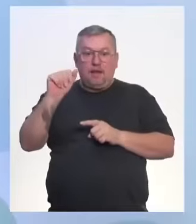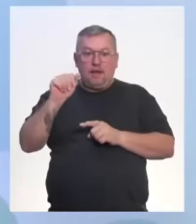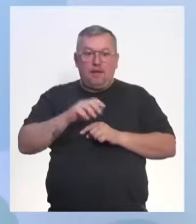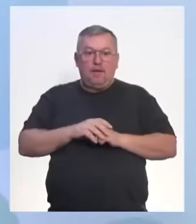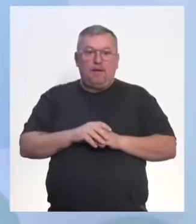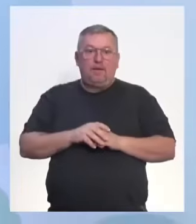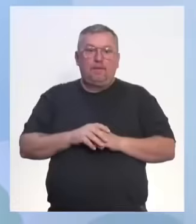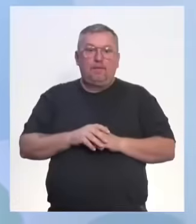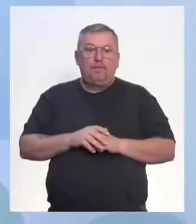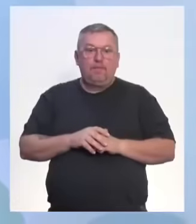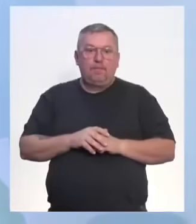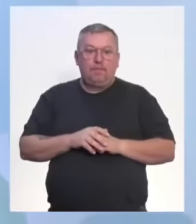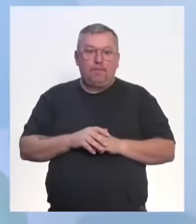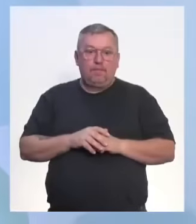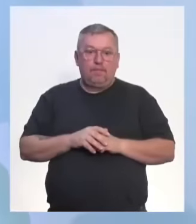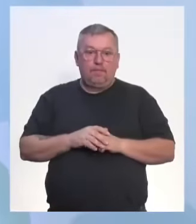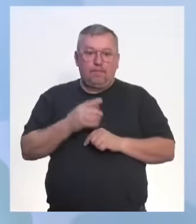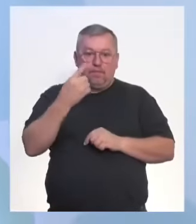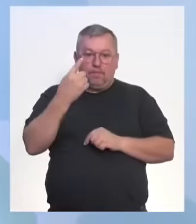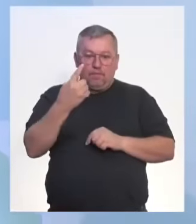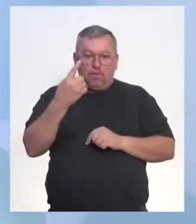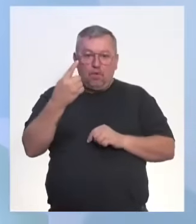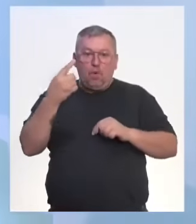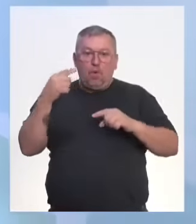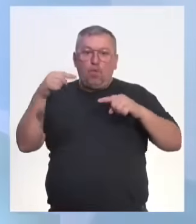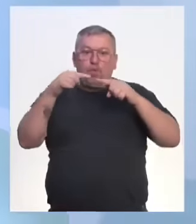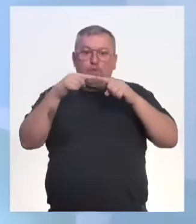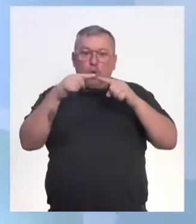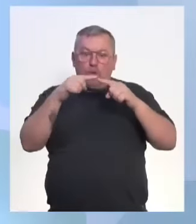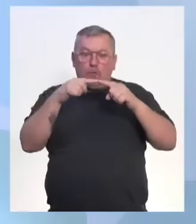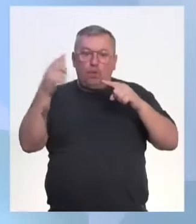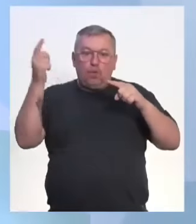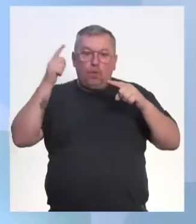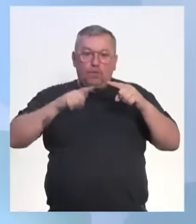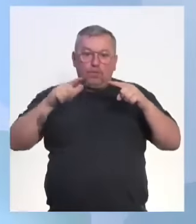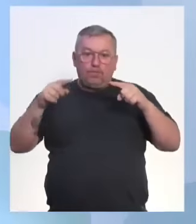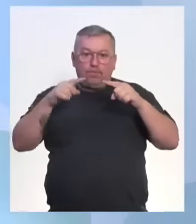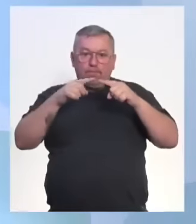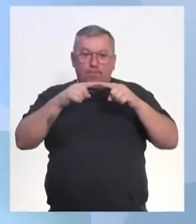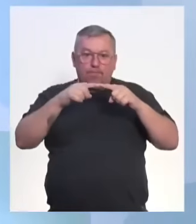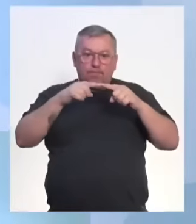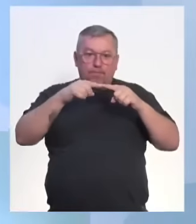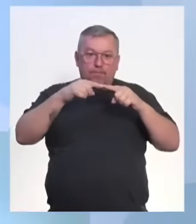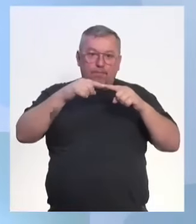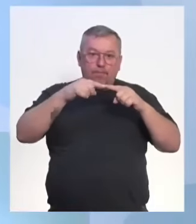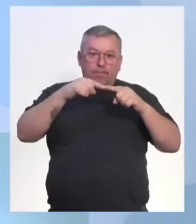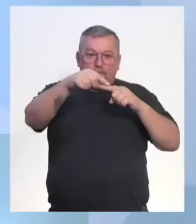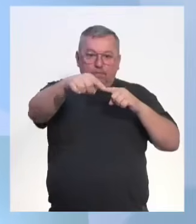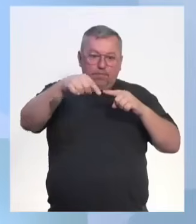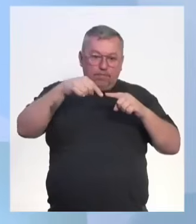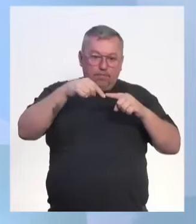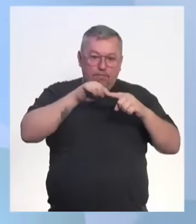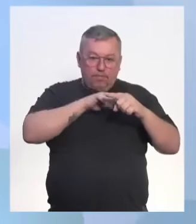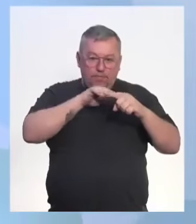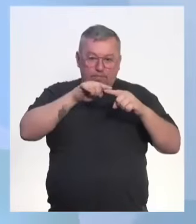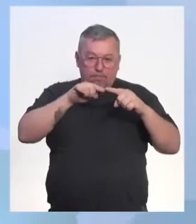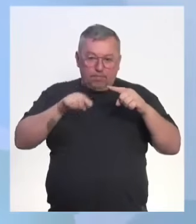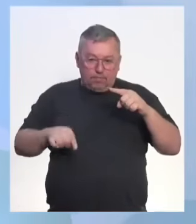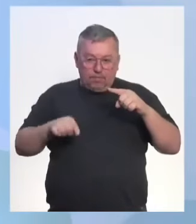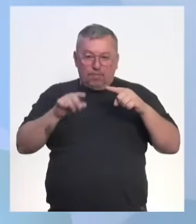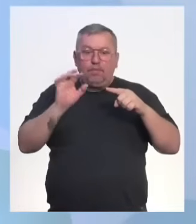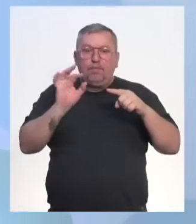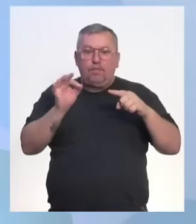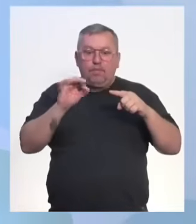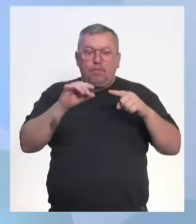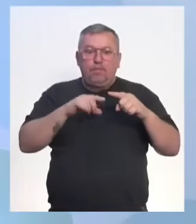tentar colocar aqui, ó. Então, um vértice, eu consigo, no caso aqui, ó, as 3 arestas. Beleza. Então, eu